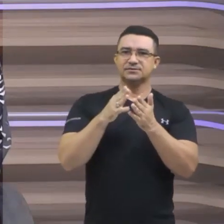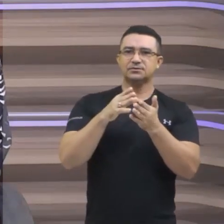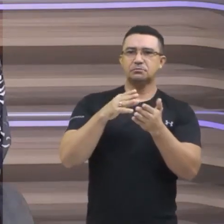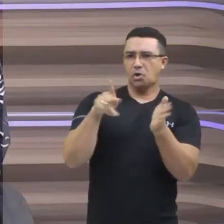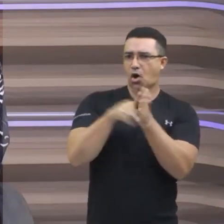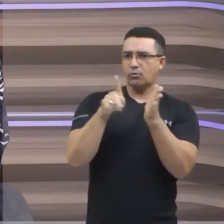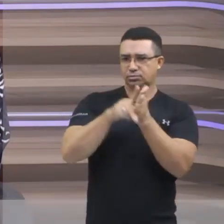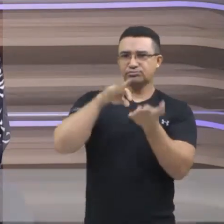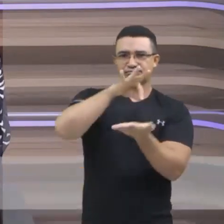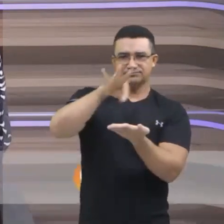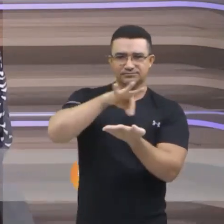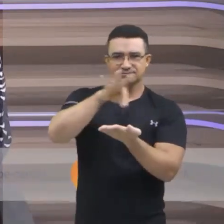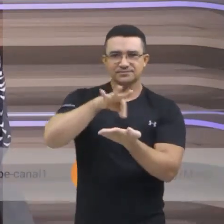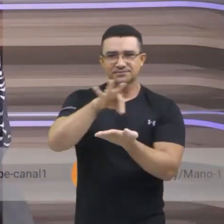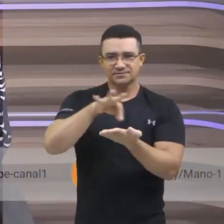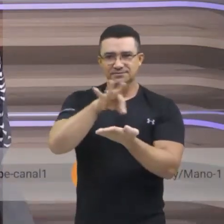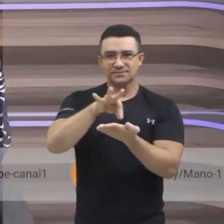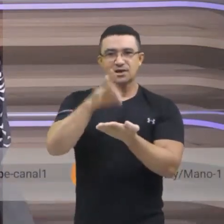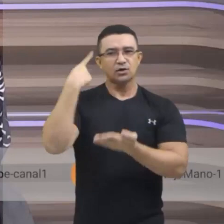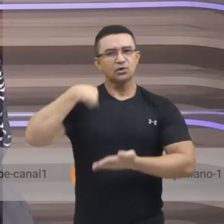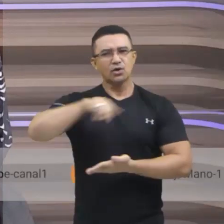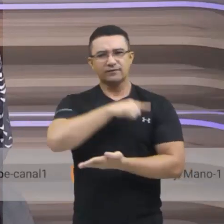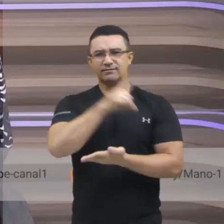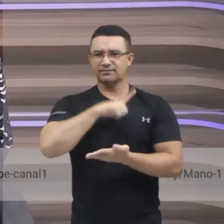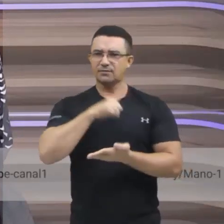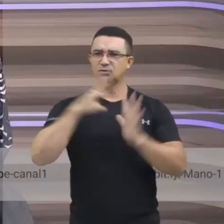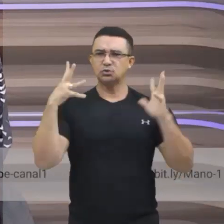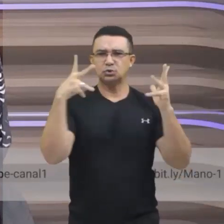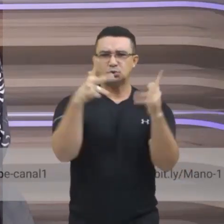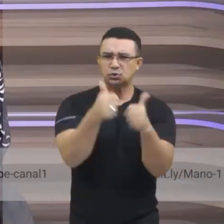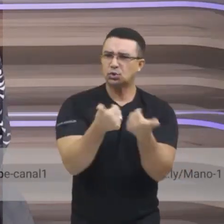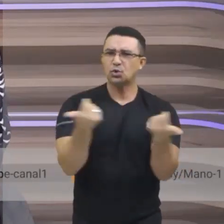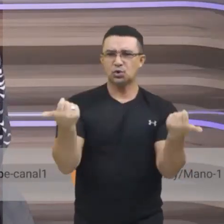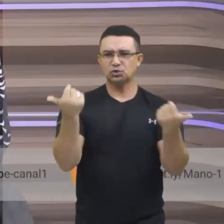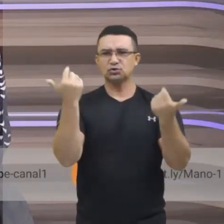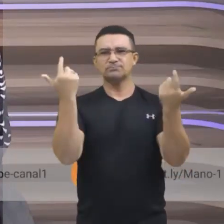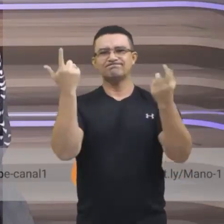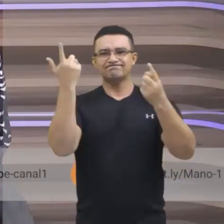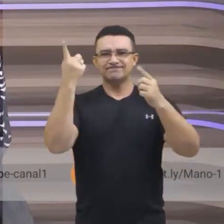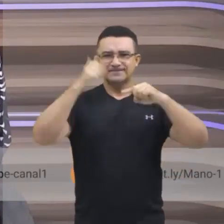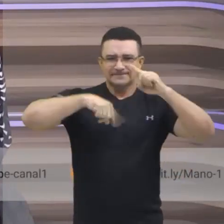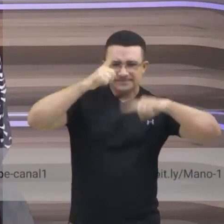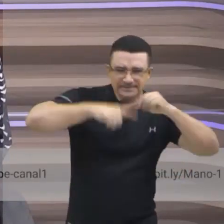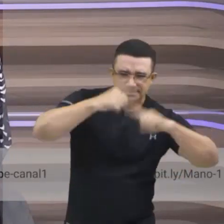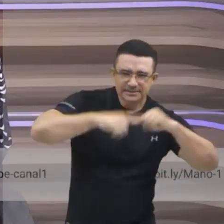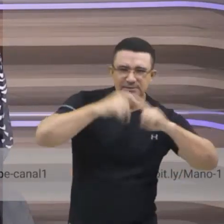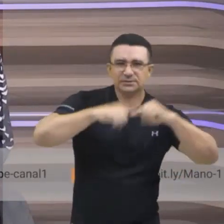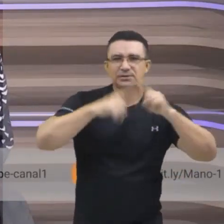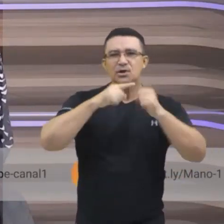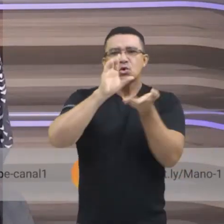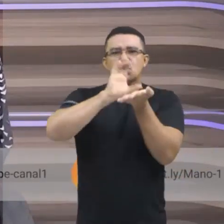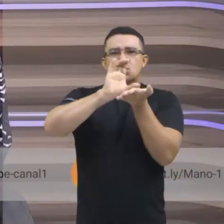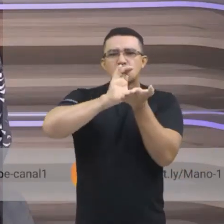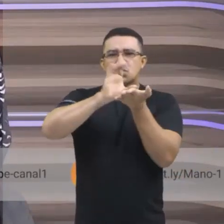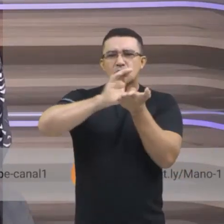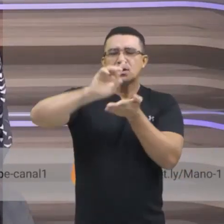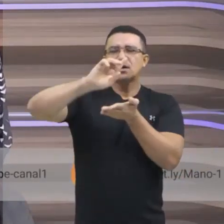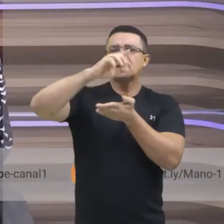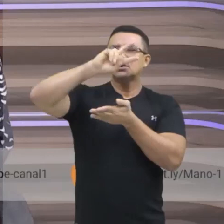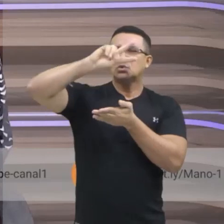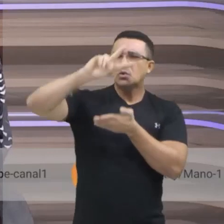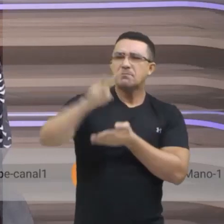de Mídias, né? Então, nós temos todos os componentes curriculares, são mais de 2.200 aulas que